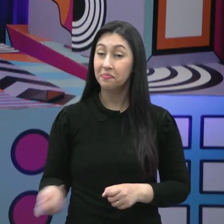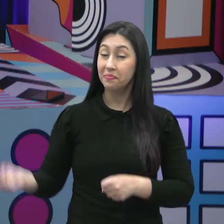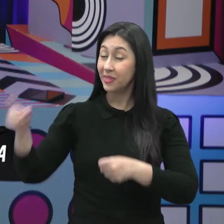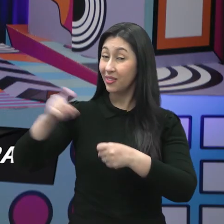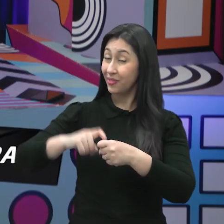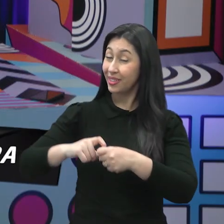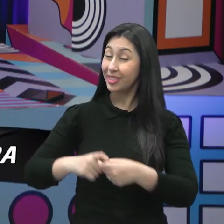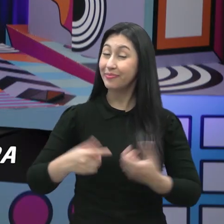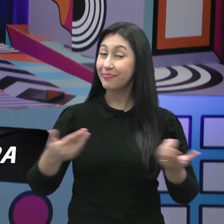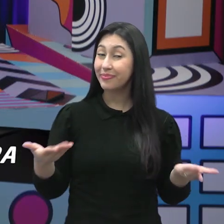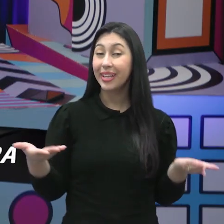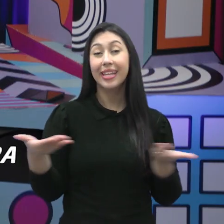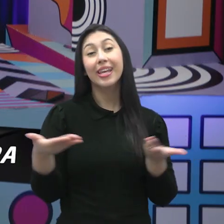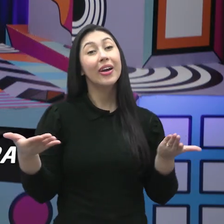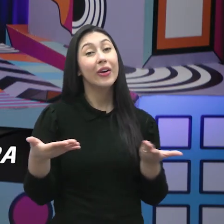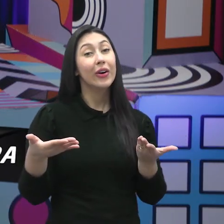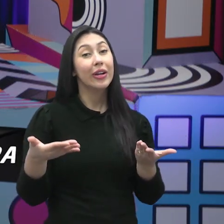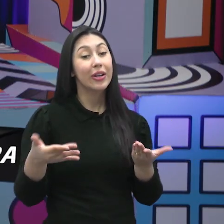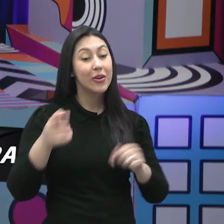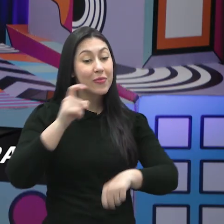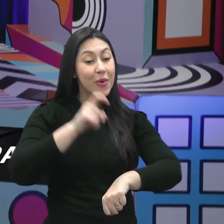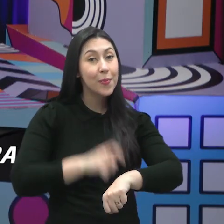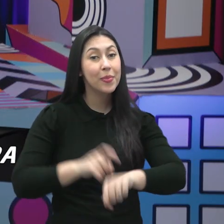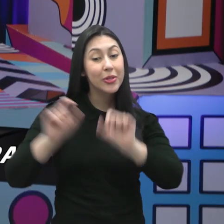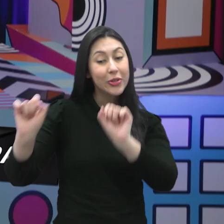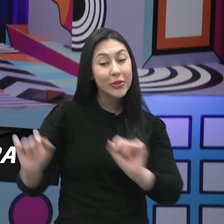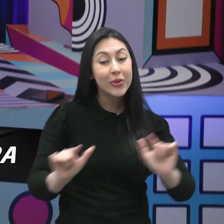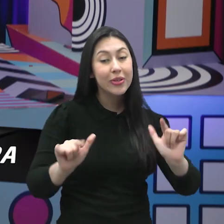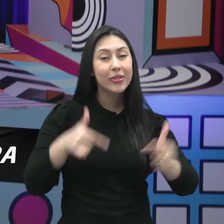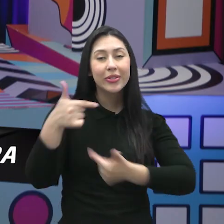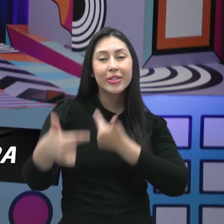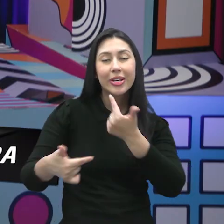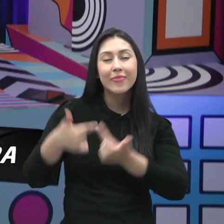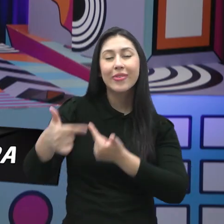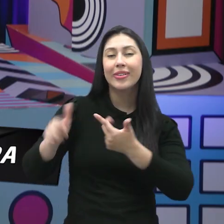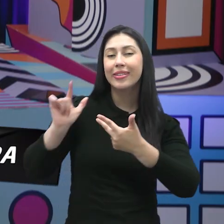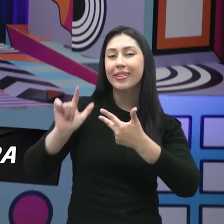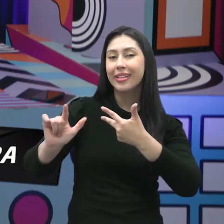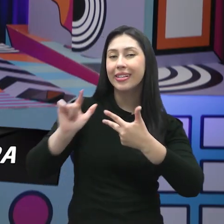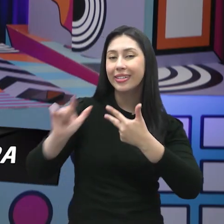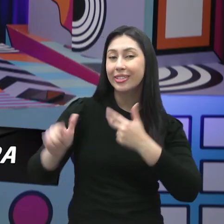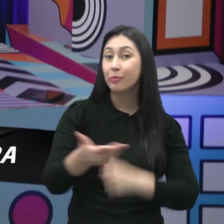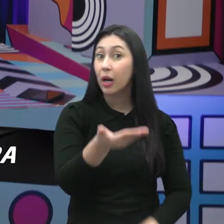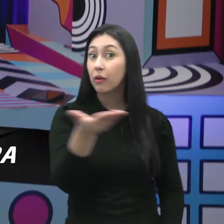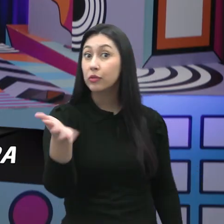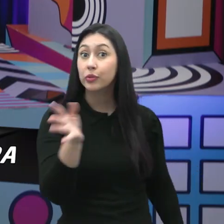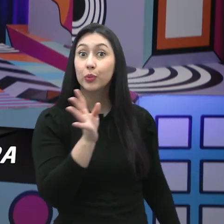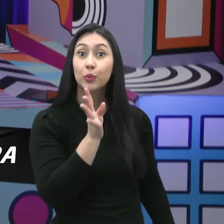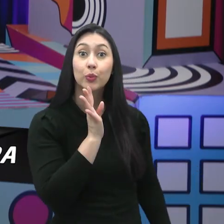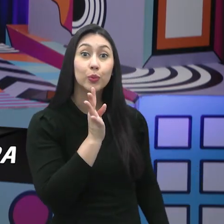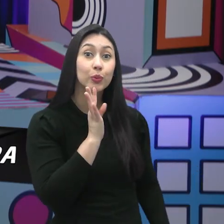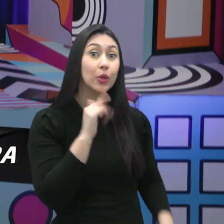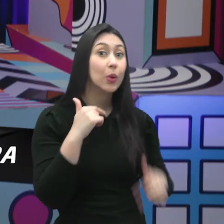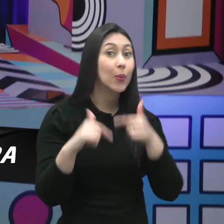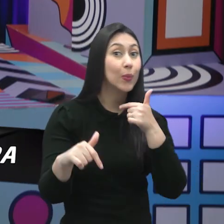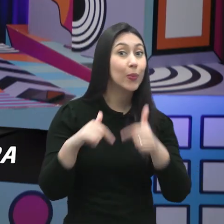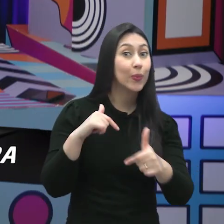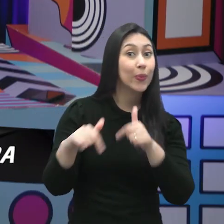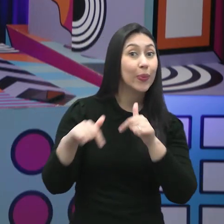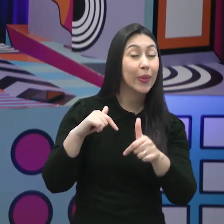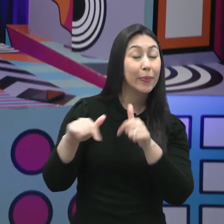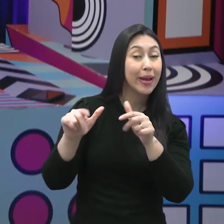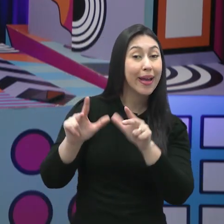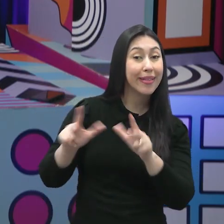Estamos de volta. E agora é hora do nosso quadro Atividade Legislativa, para você ficar por dentro aí do que está